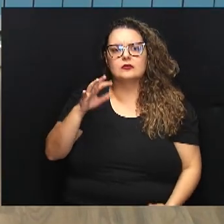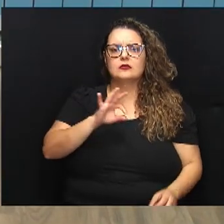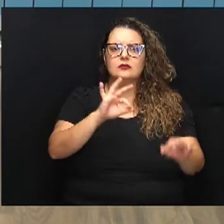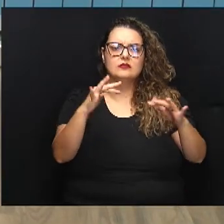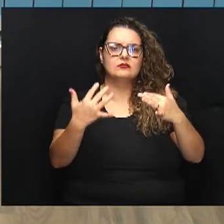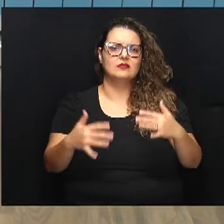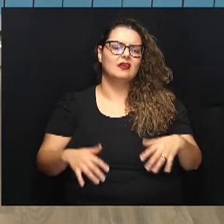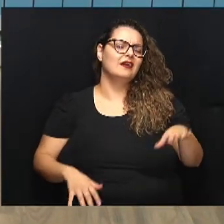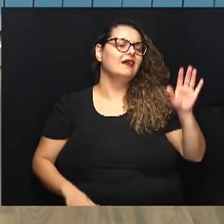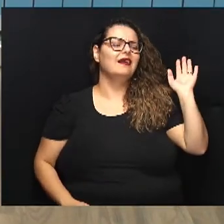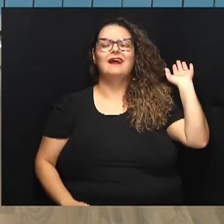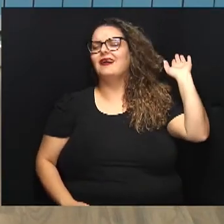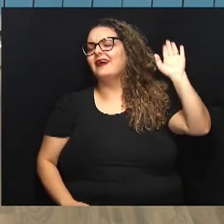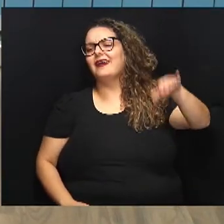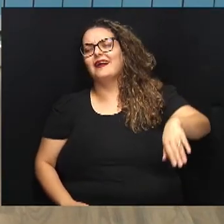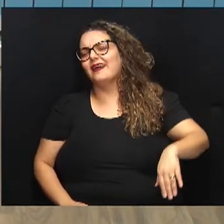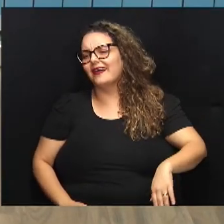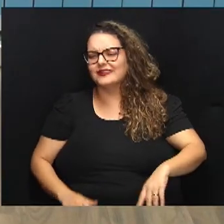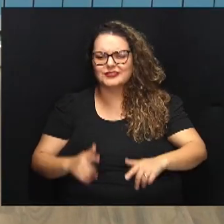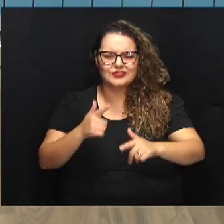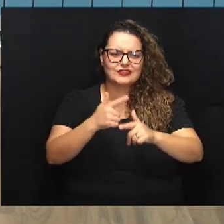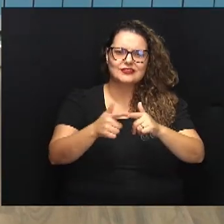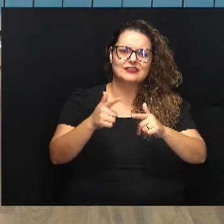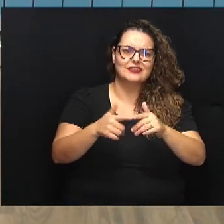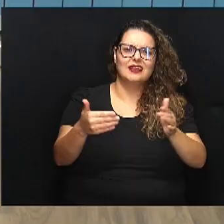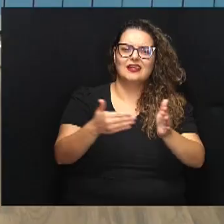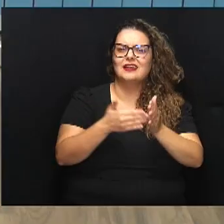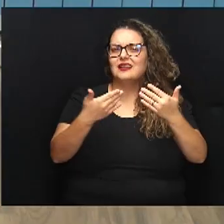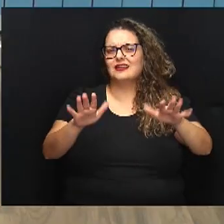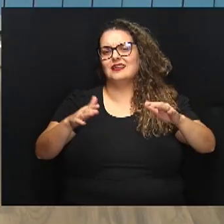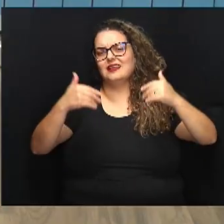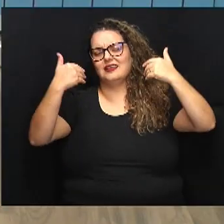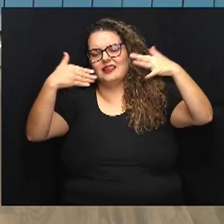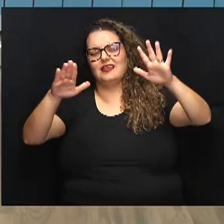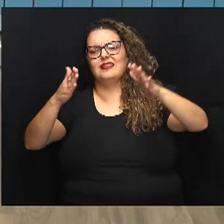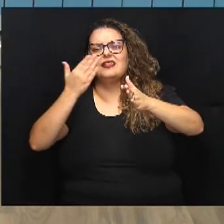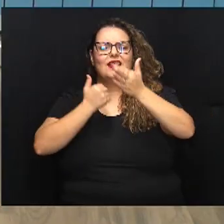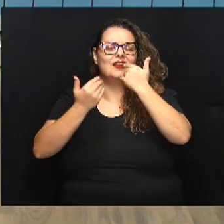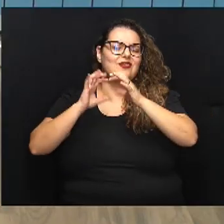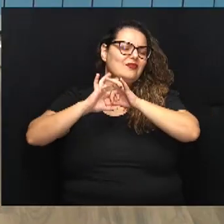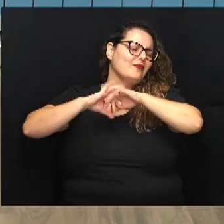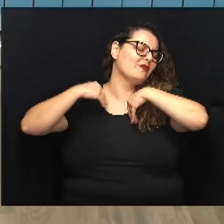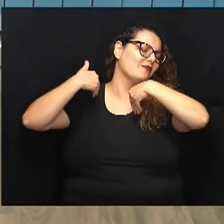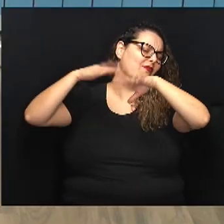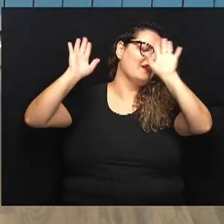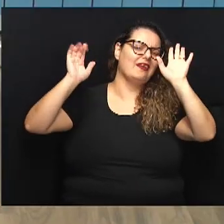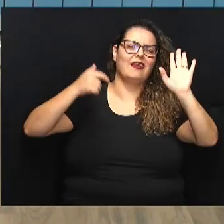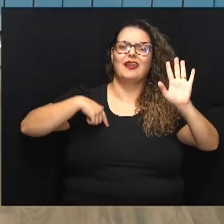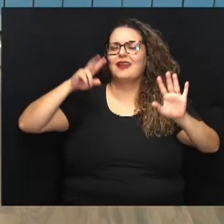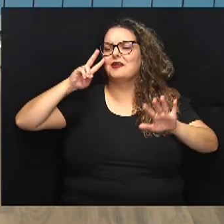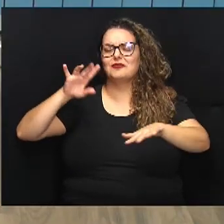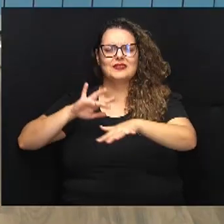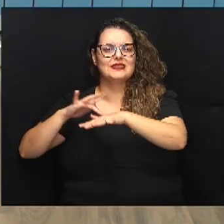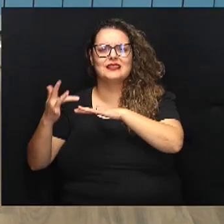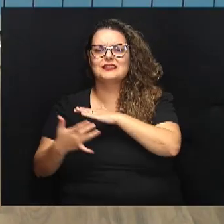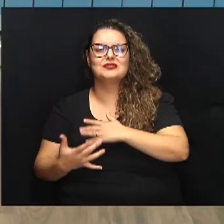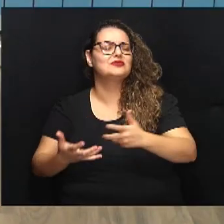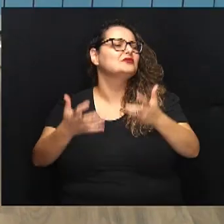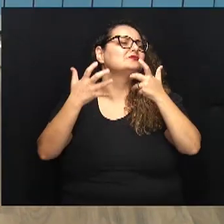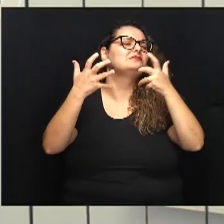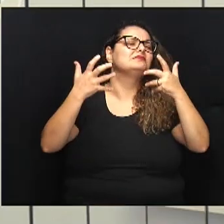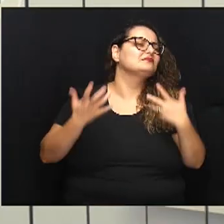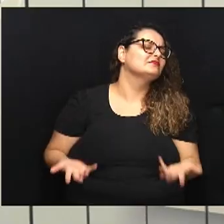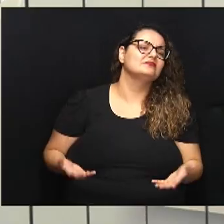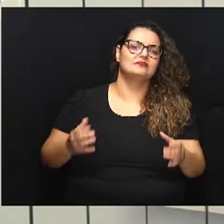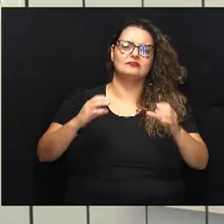assim, já estão problematizando até isso, deixa eu comer e ponto final, eu vi nas redes sociais e eu quis o morango